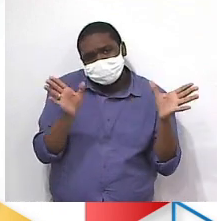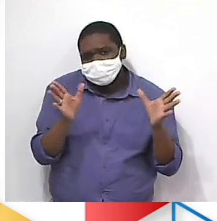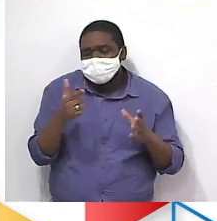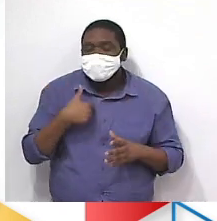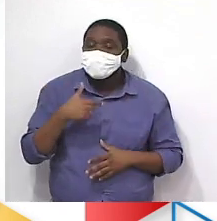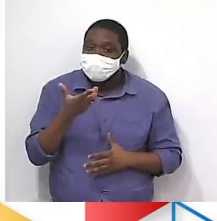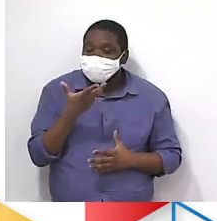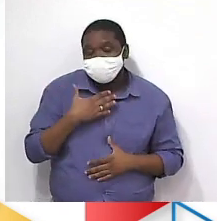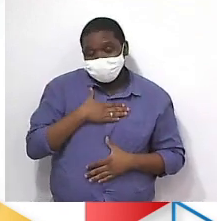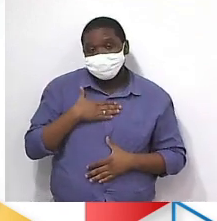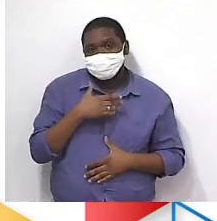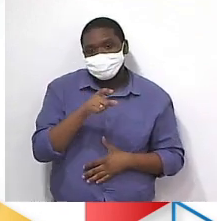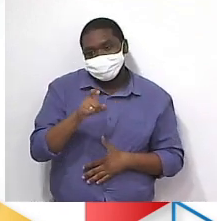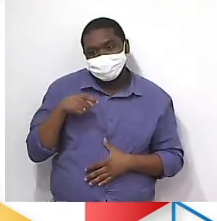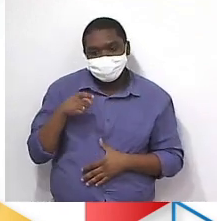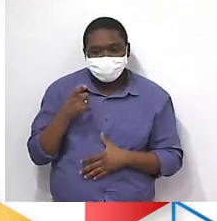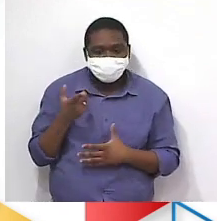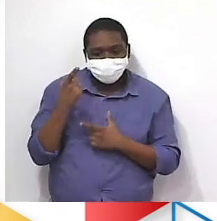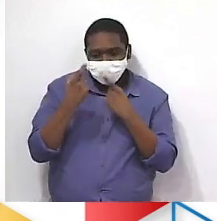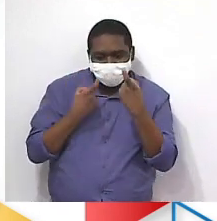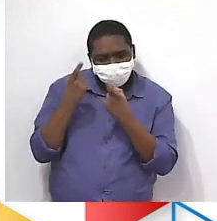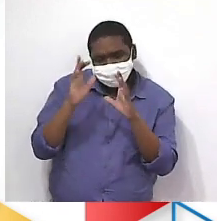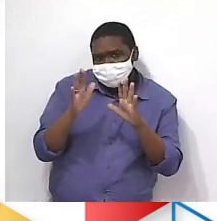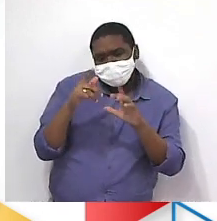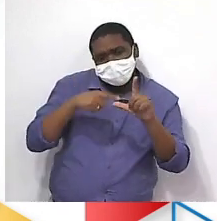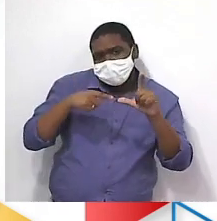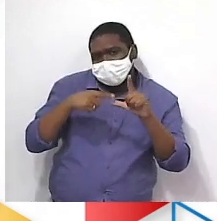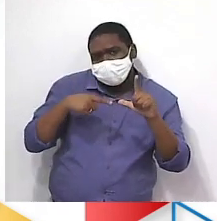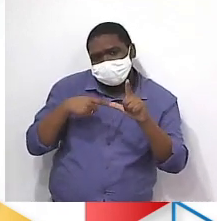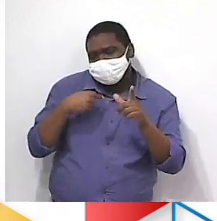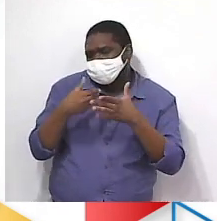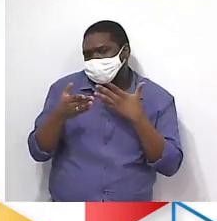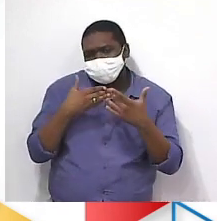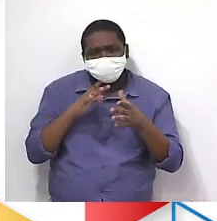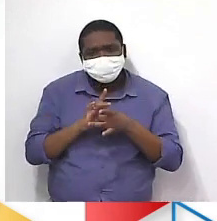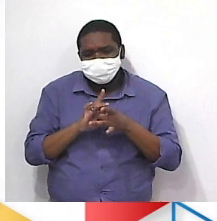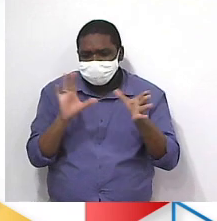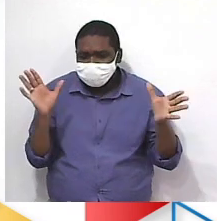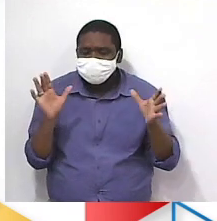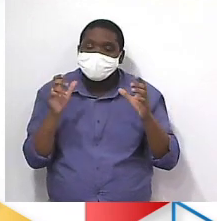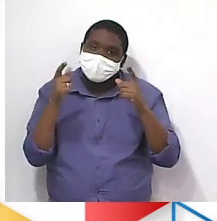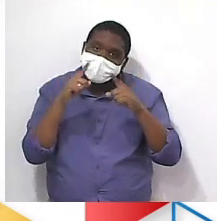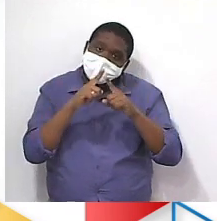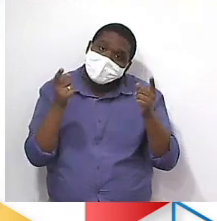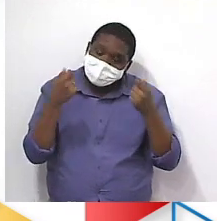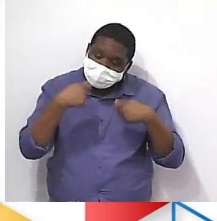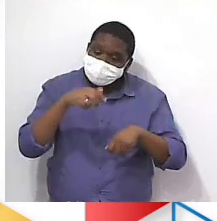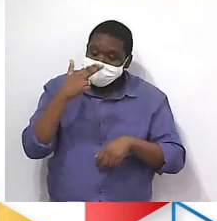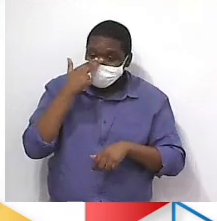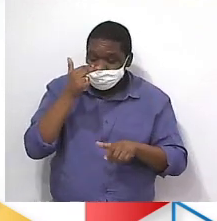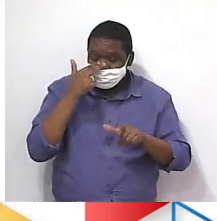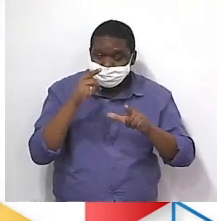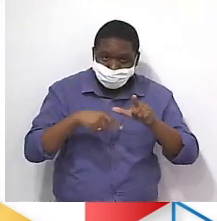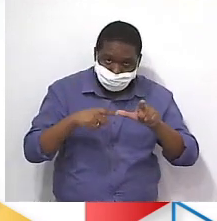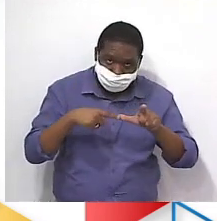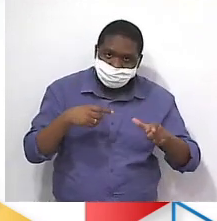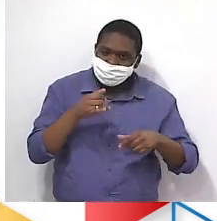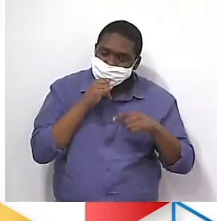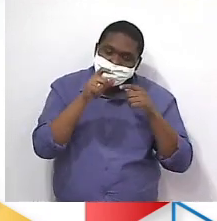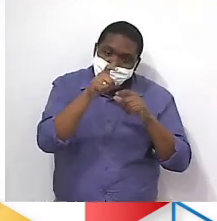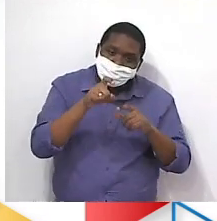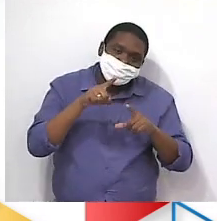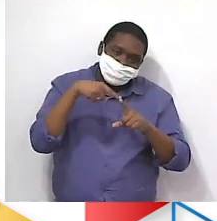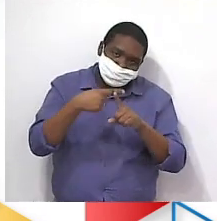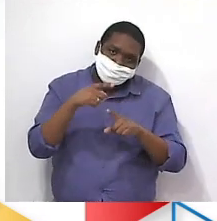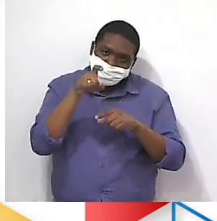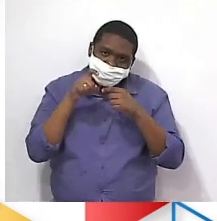chamar de x, tá? Não se preocupa se você quiser trocar, fica à vontade, mas tem que ser a mesma letra. Então eu tenho x,